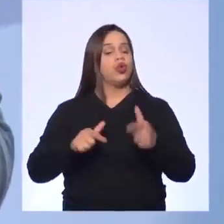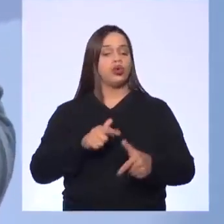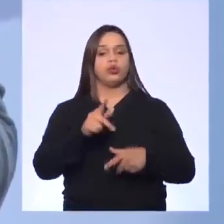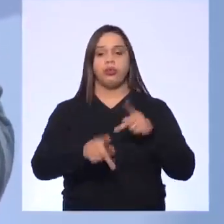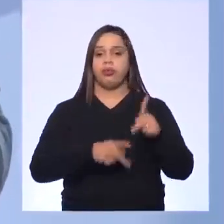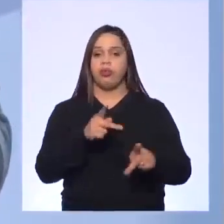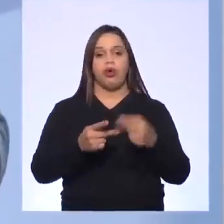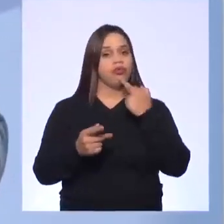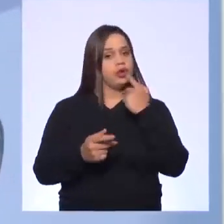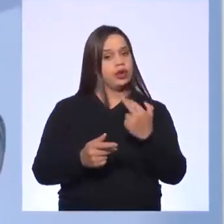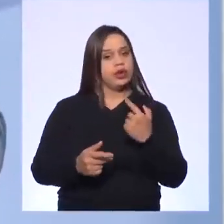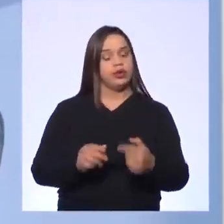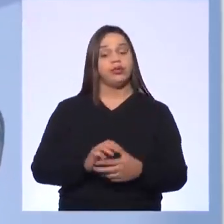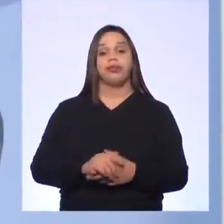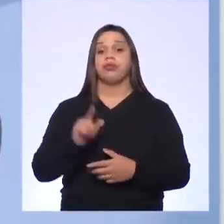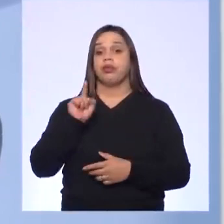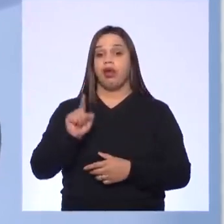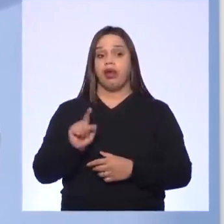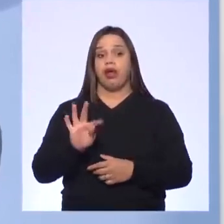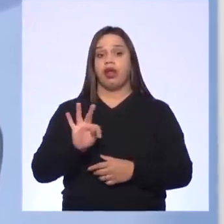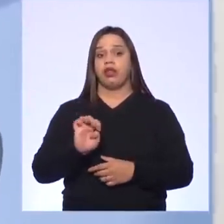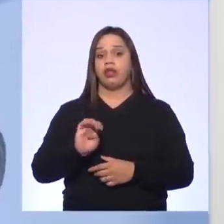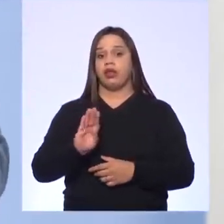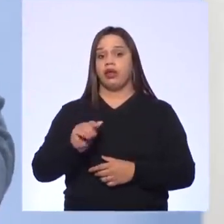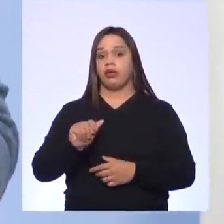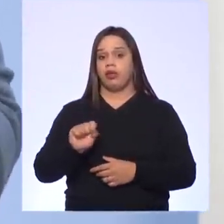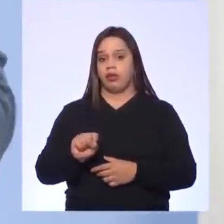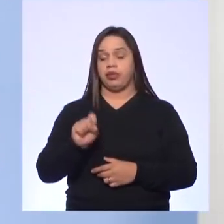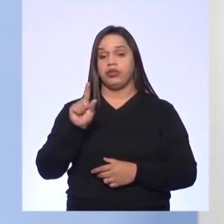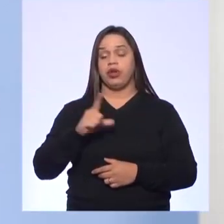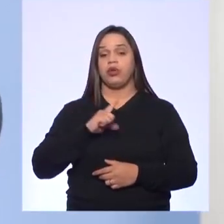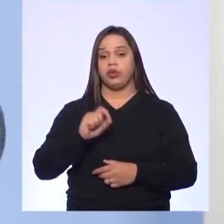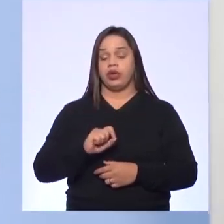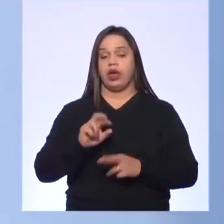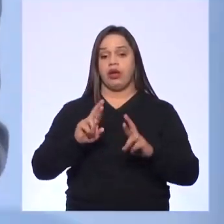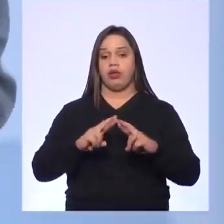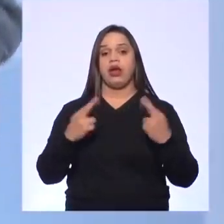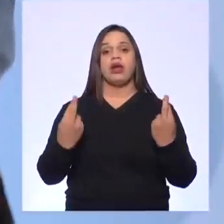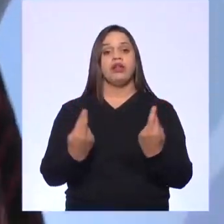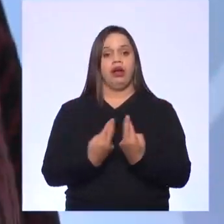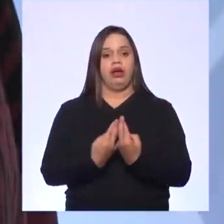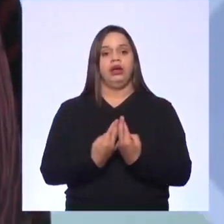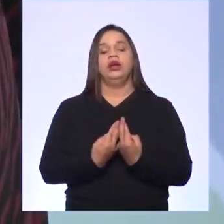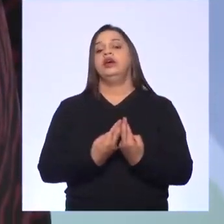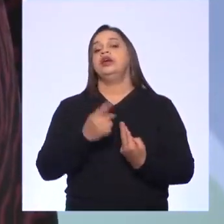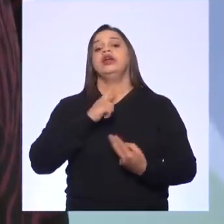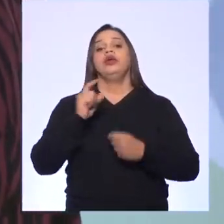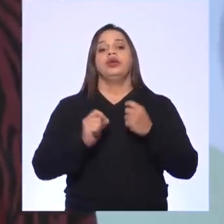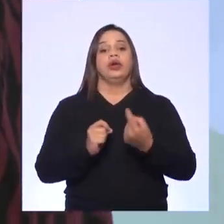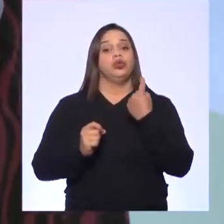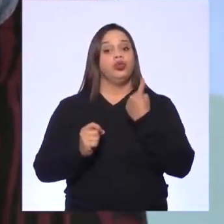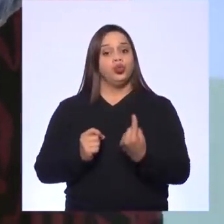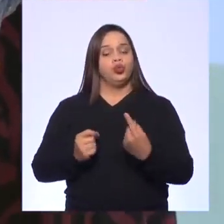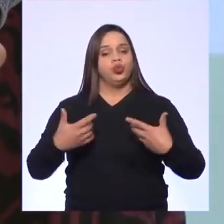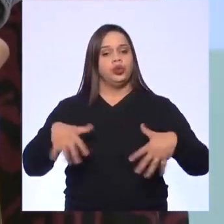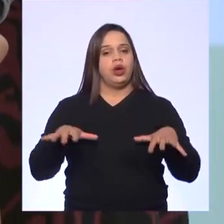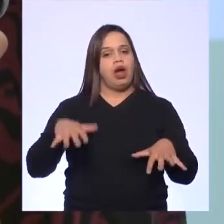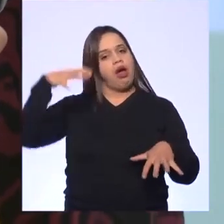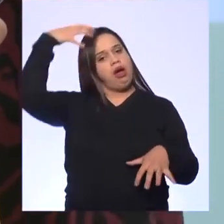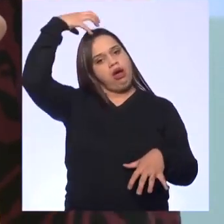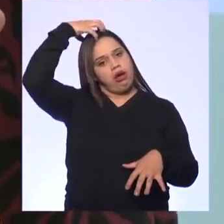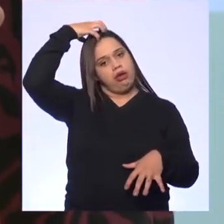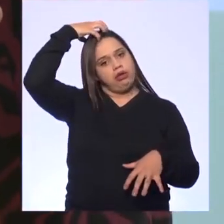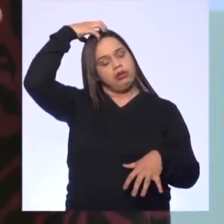línguas. E em Tebas, nós tínhamos o reinado. O que é um reinado? É um lugar onde você tem um rei, e esse